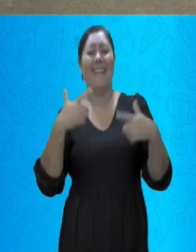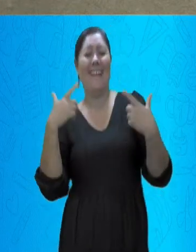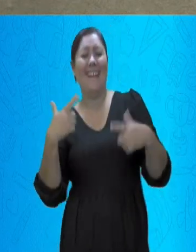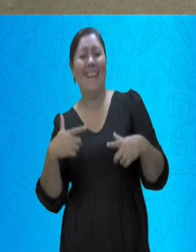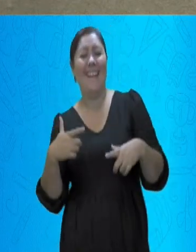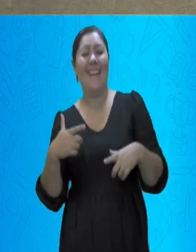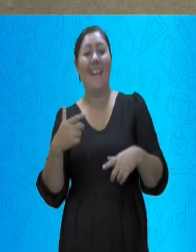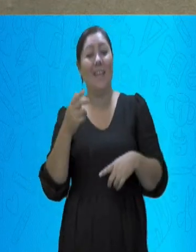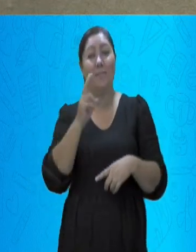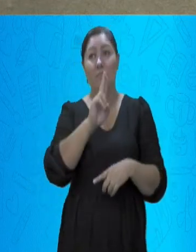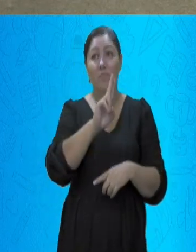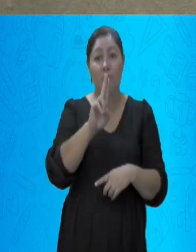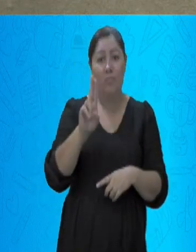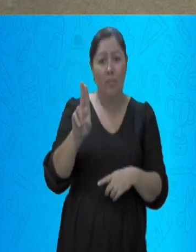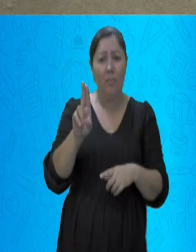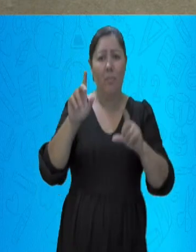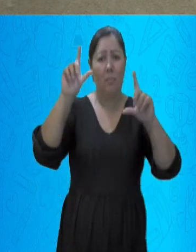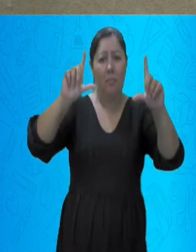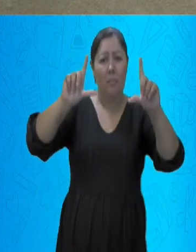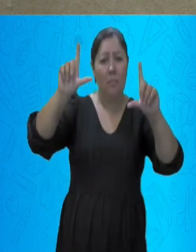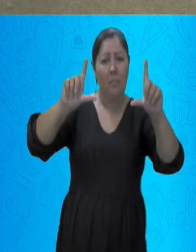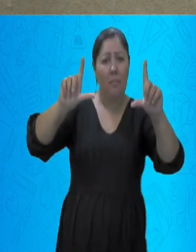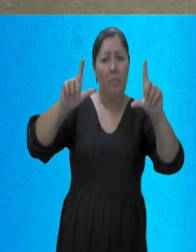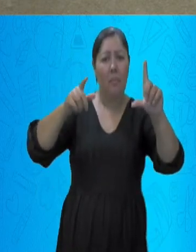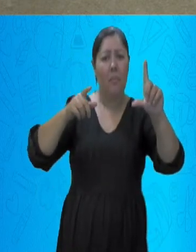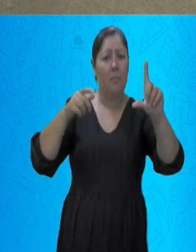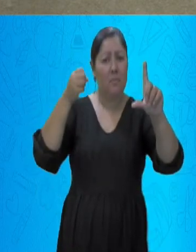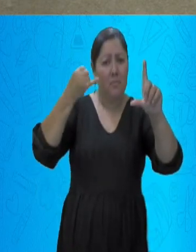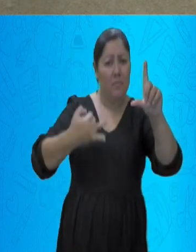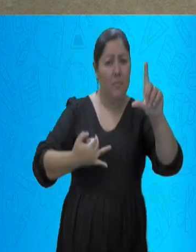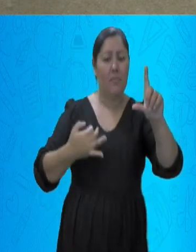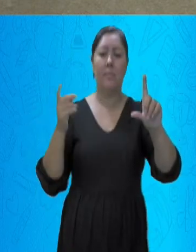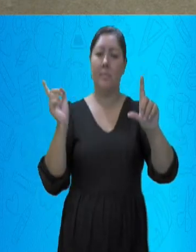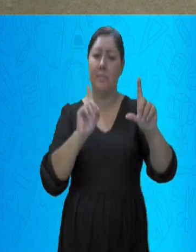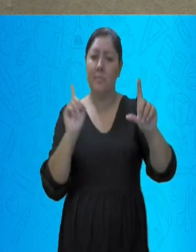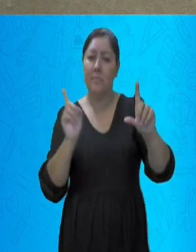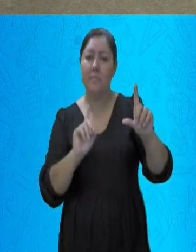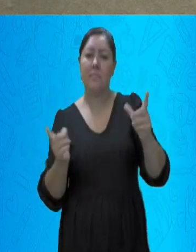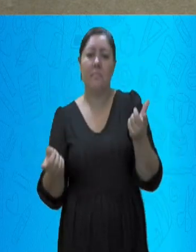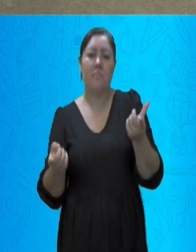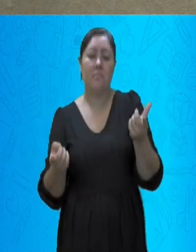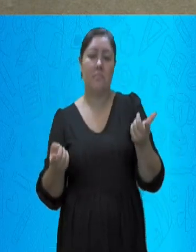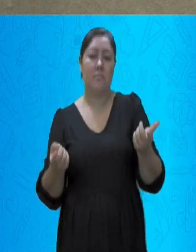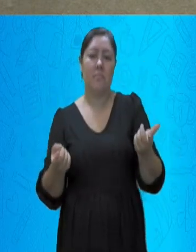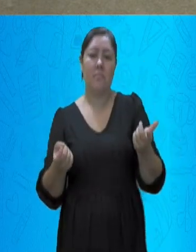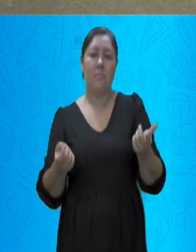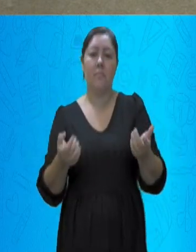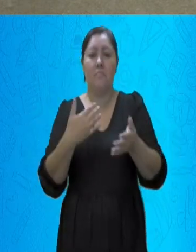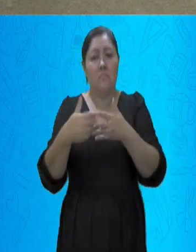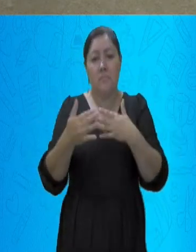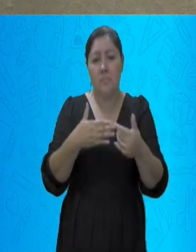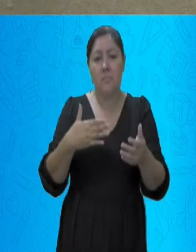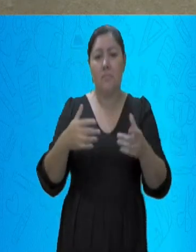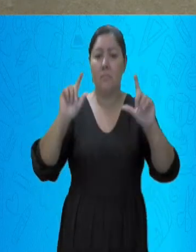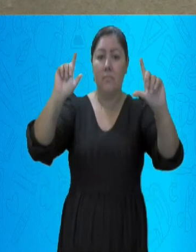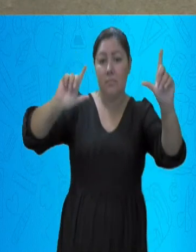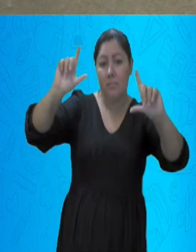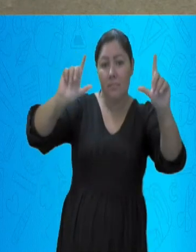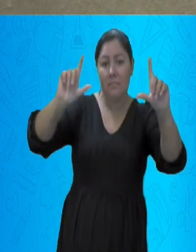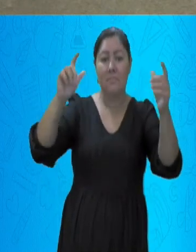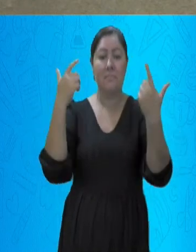programa específico, eu não dei nome, eu não citei um programa, eu falei só que